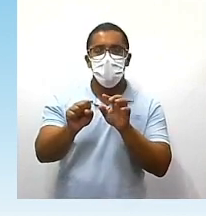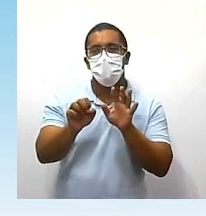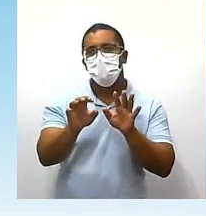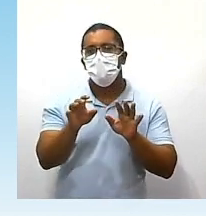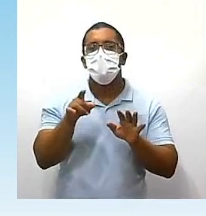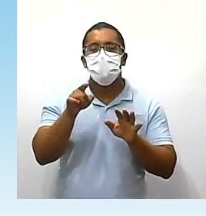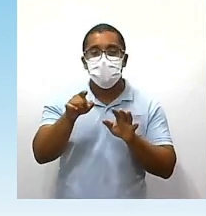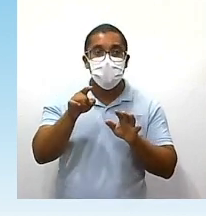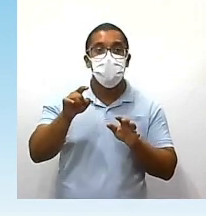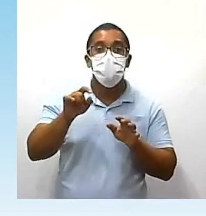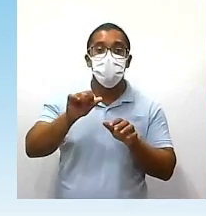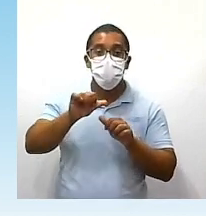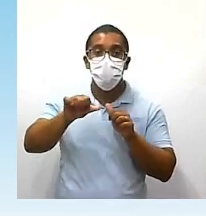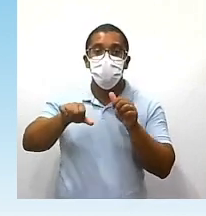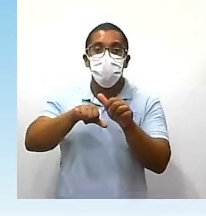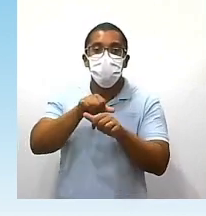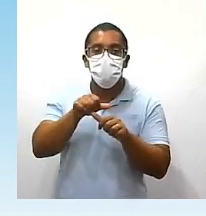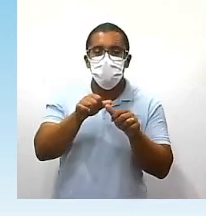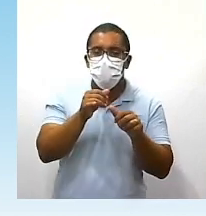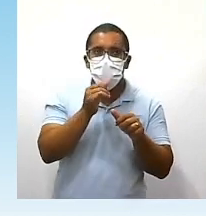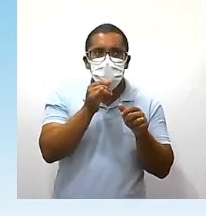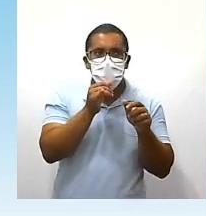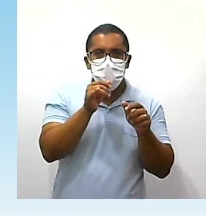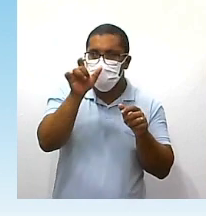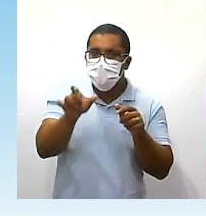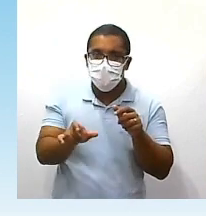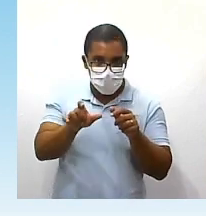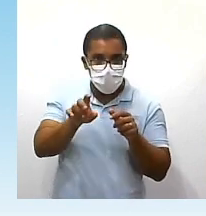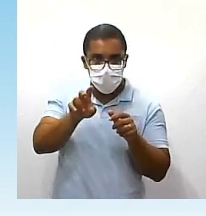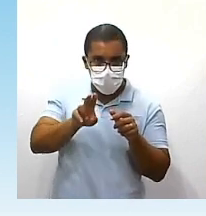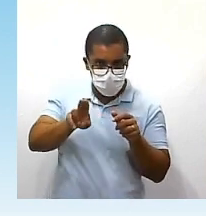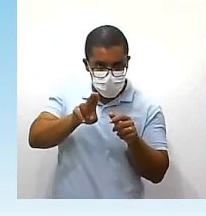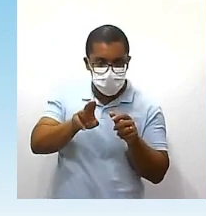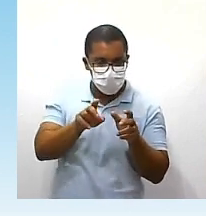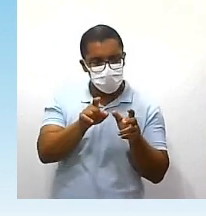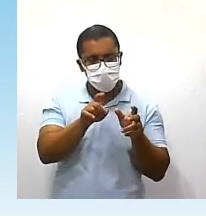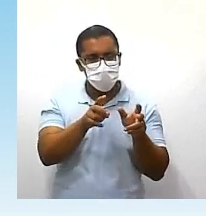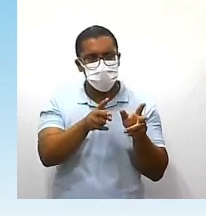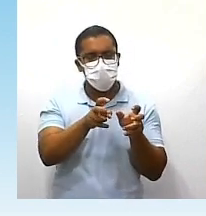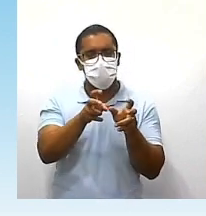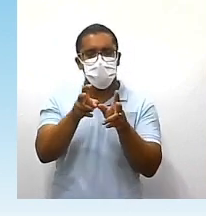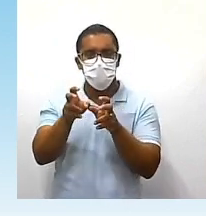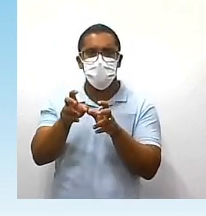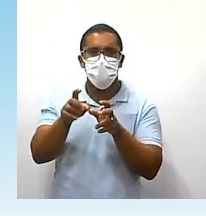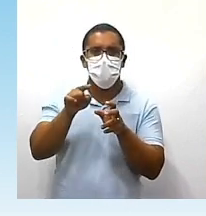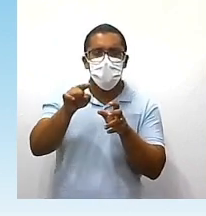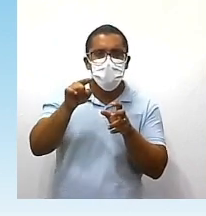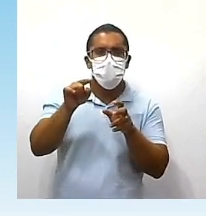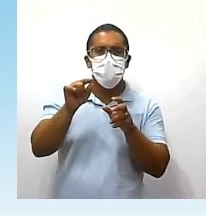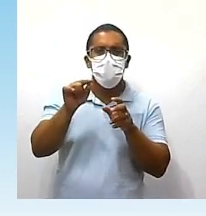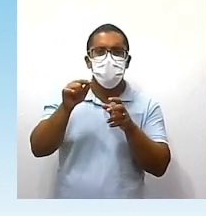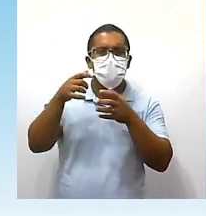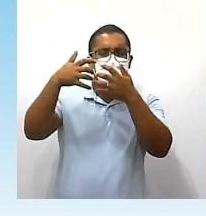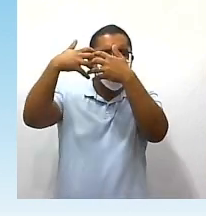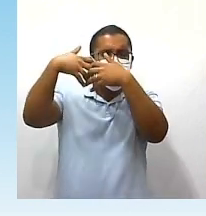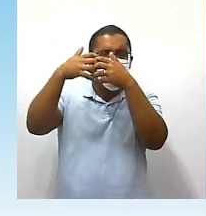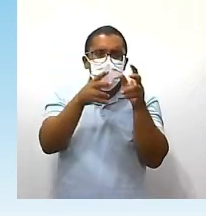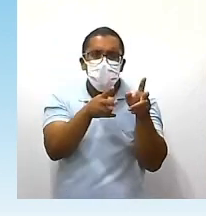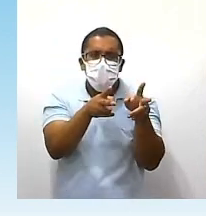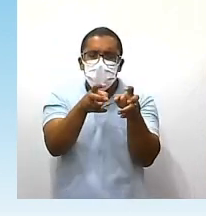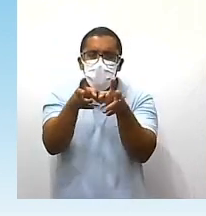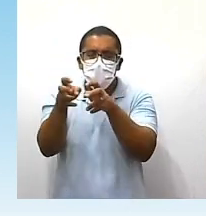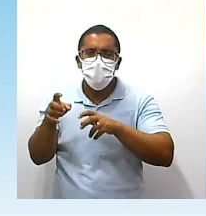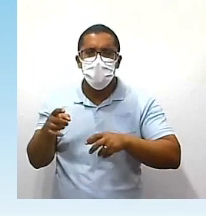vão alterar a percepção do usuário, ou seja, afetam as partes sensoriais